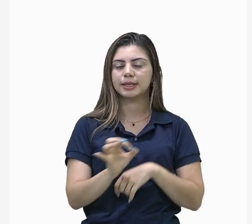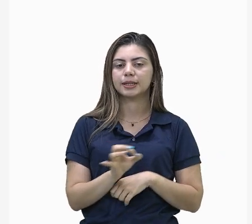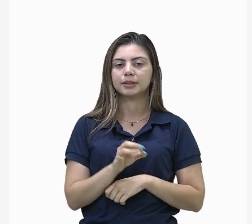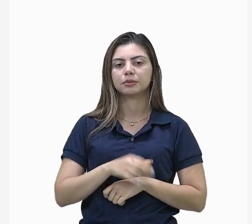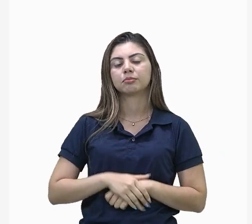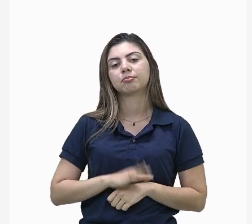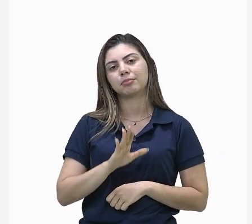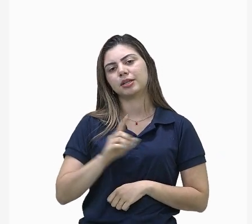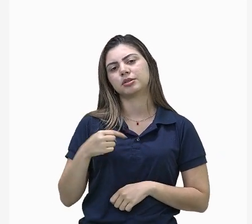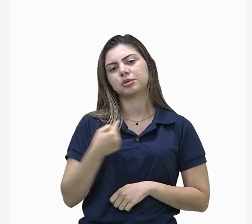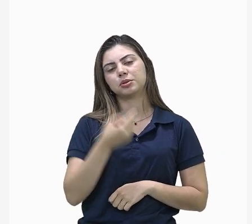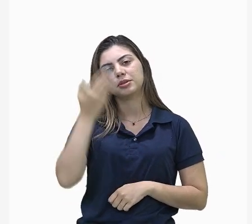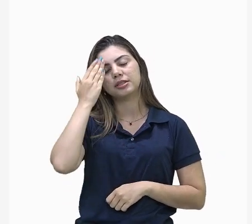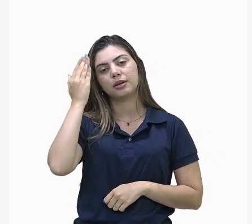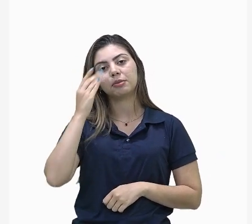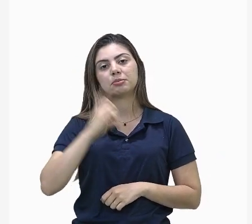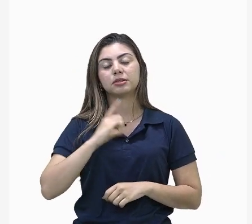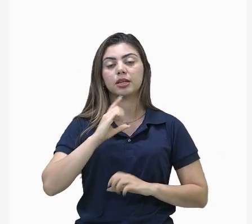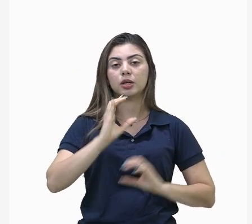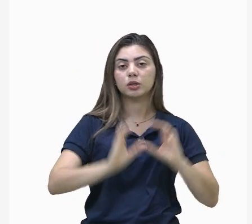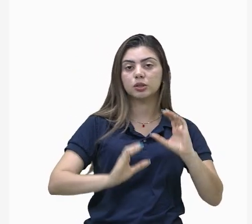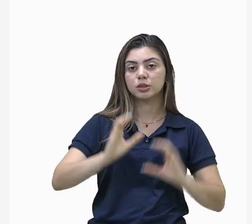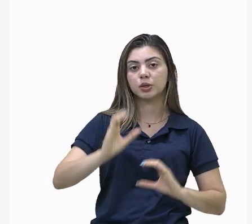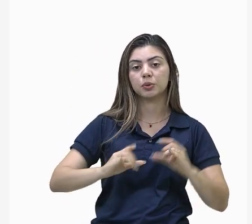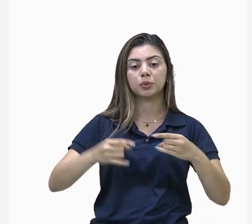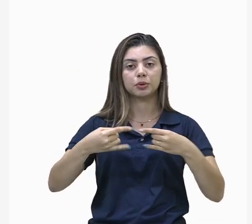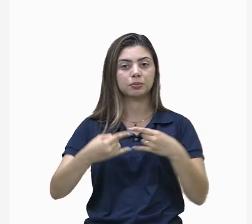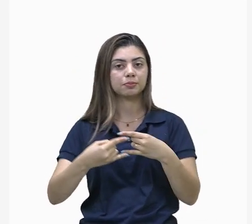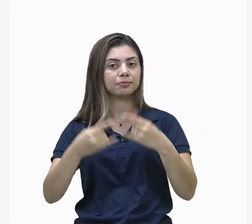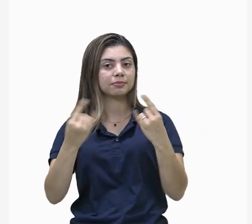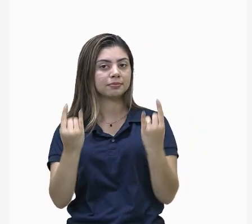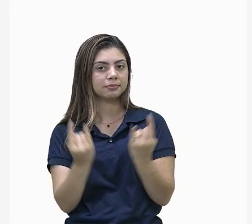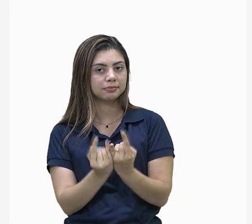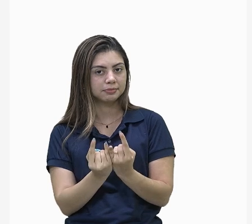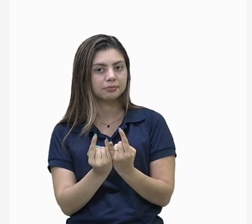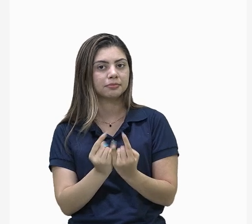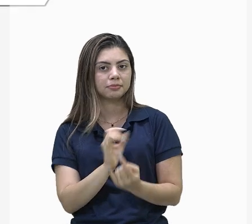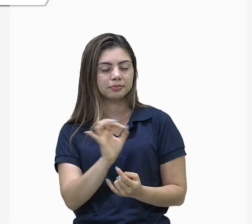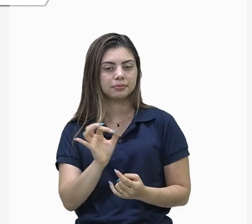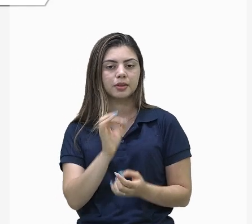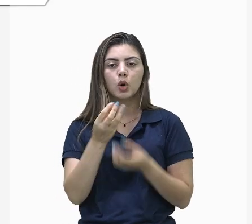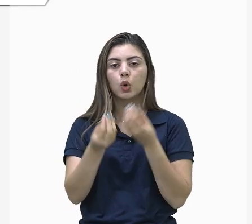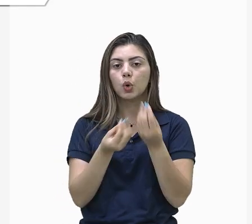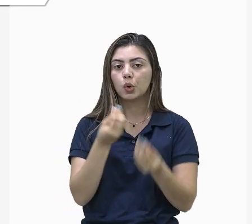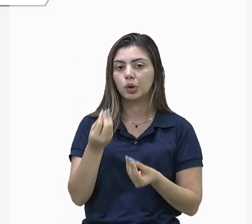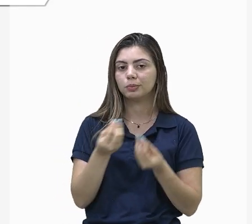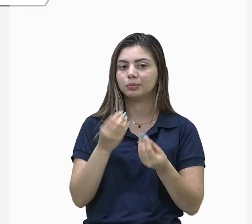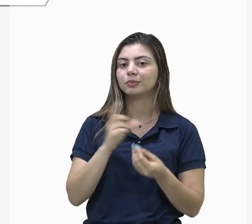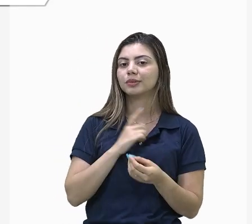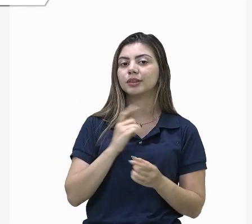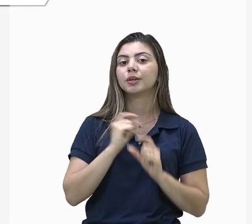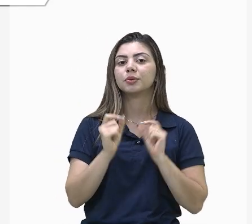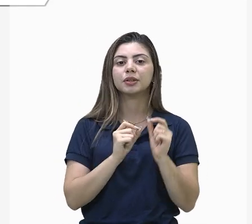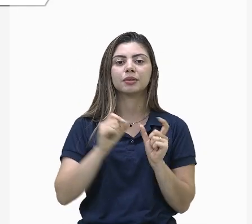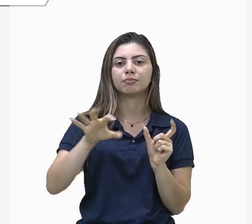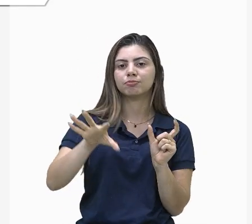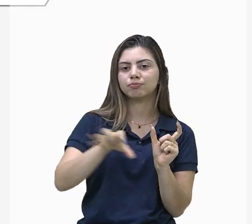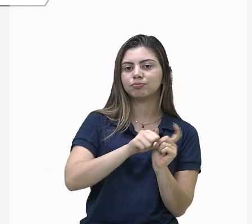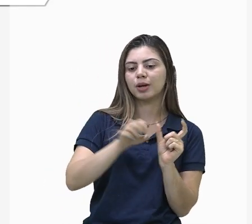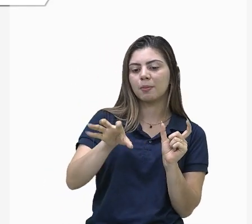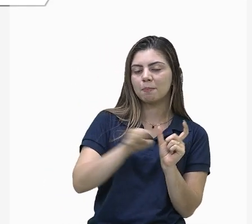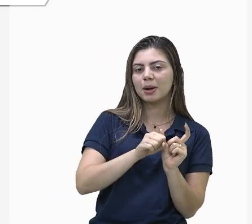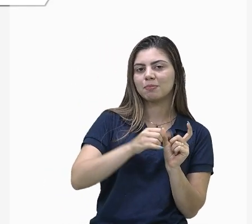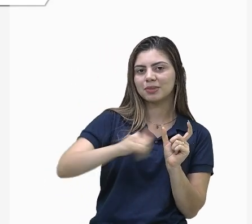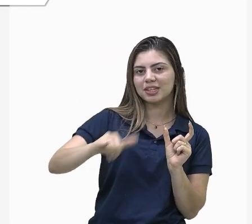que no circuito elétrico misto, nós temos aí os receptores elétricos. Olha